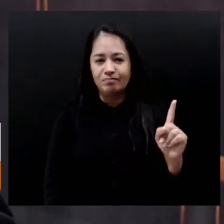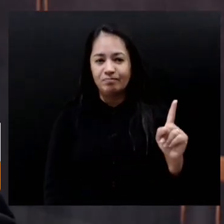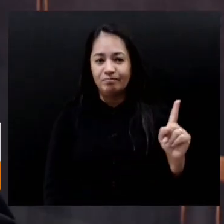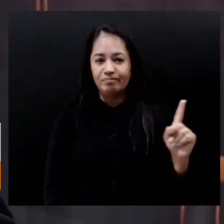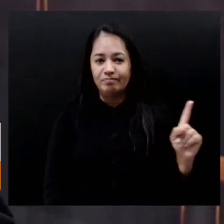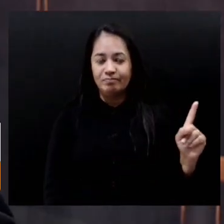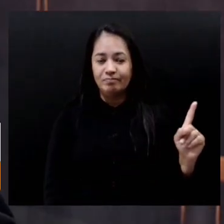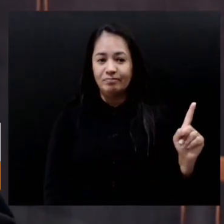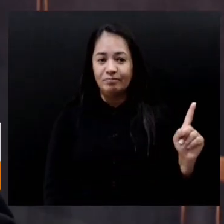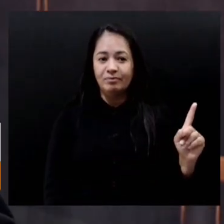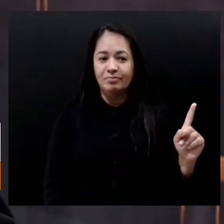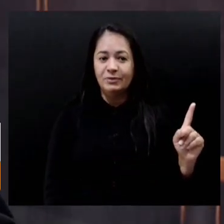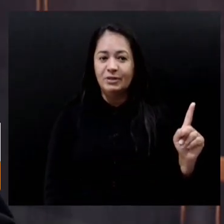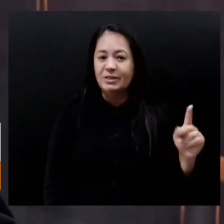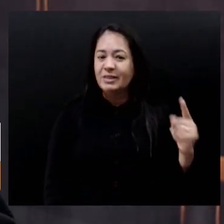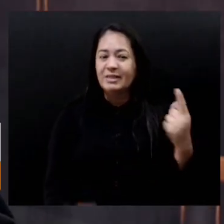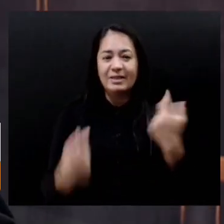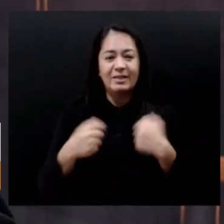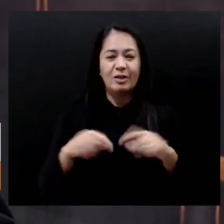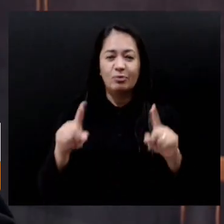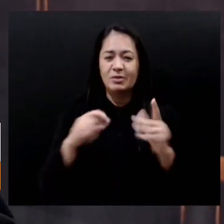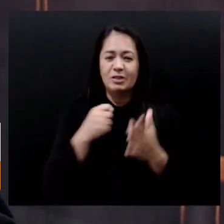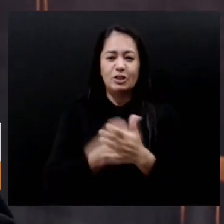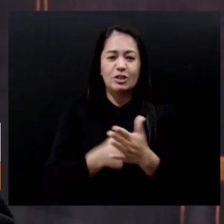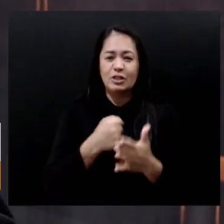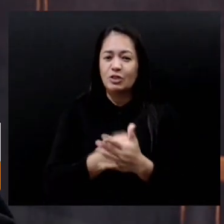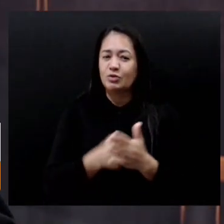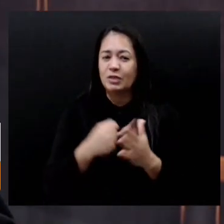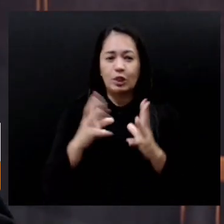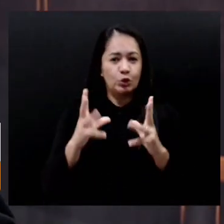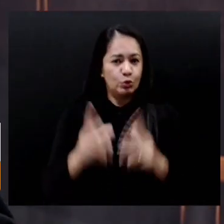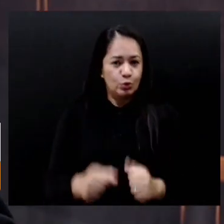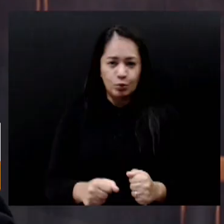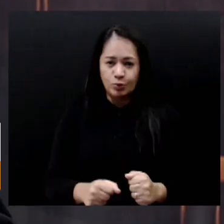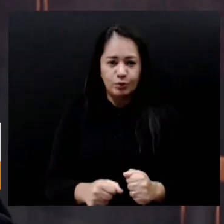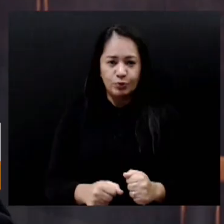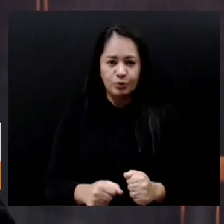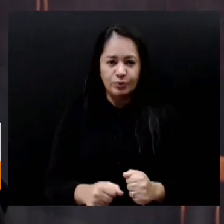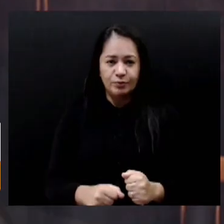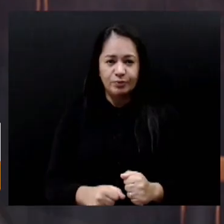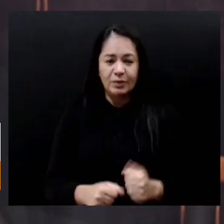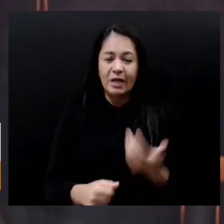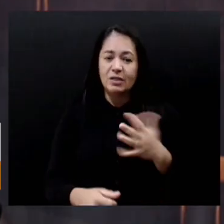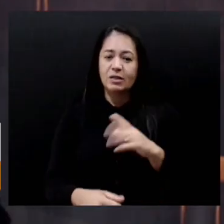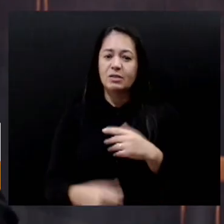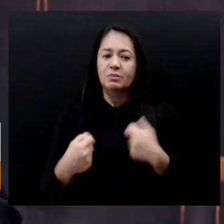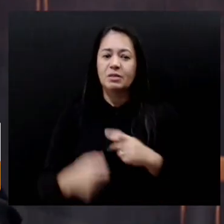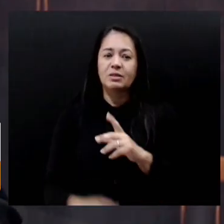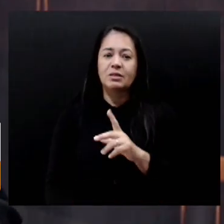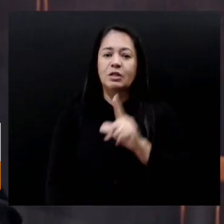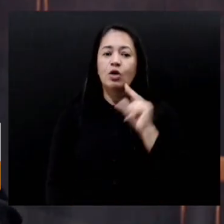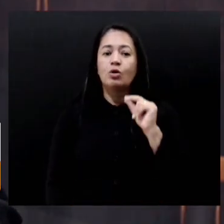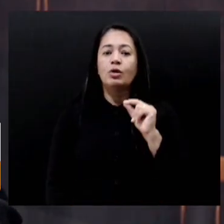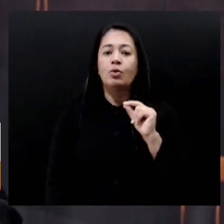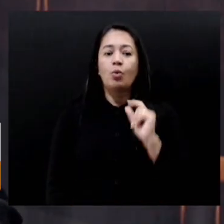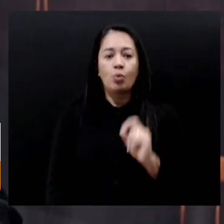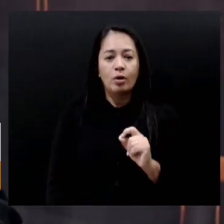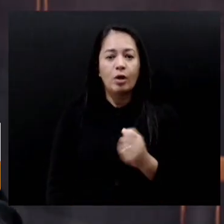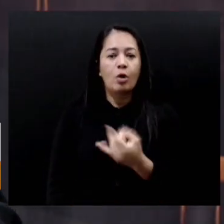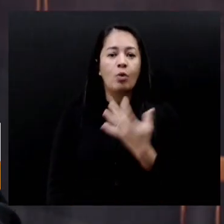gente não precisa lutar todas as lutas e todas as batalhas do dia. Às vezes a gente tem que escolher qual que é aquela que